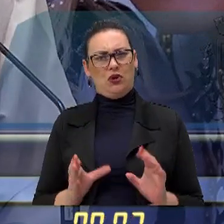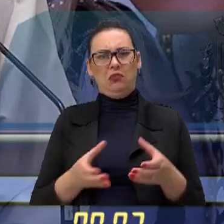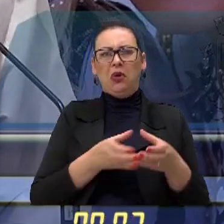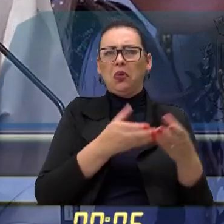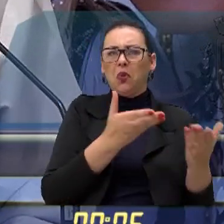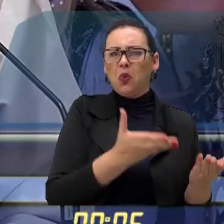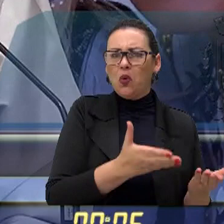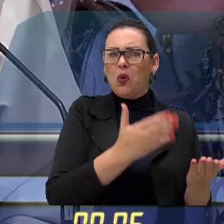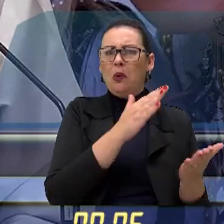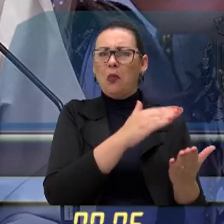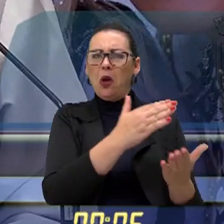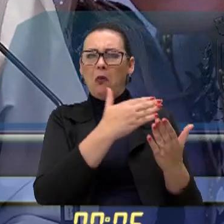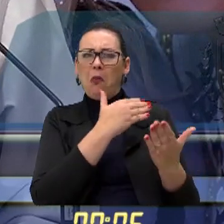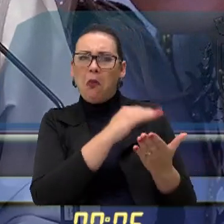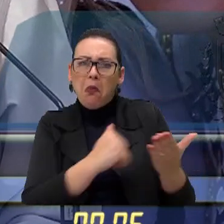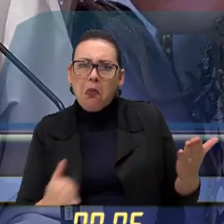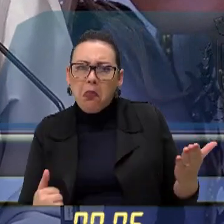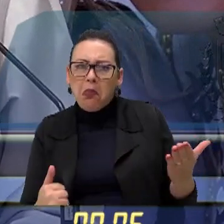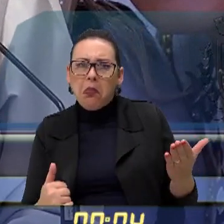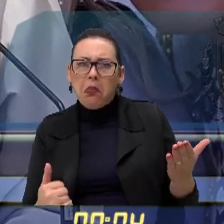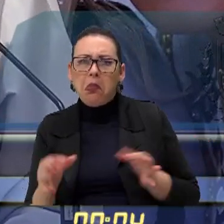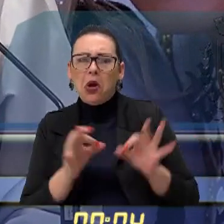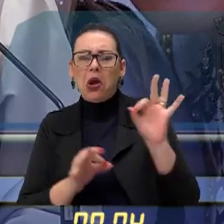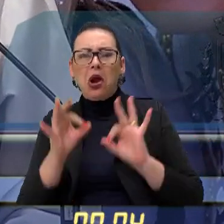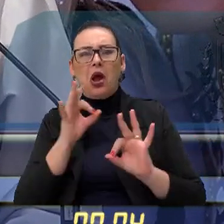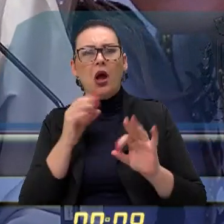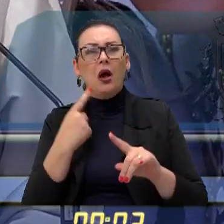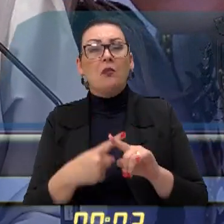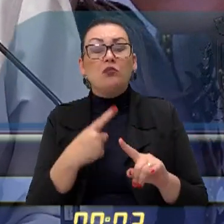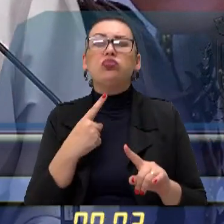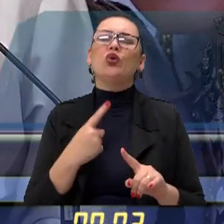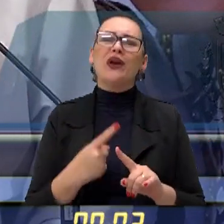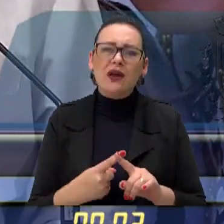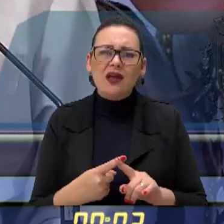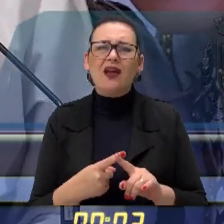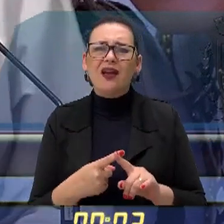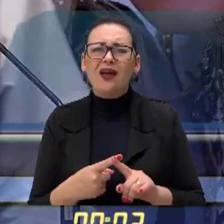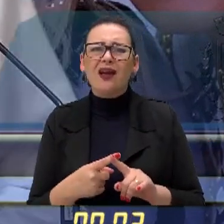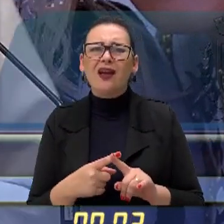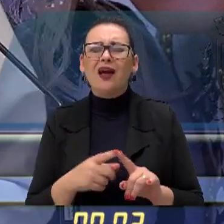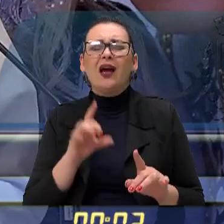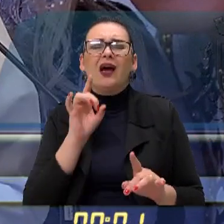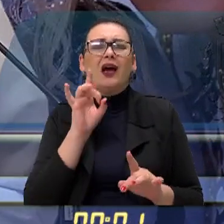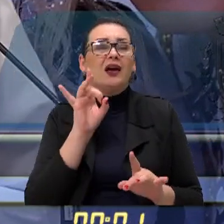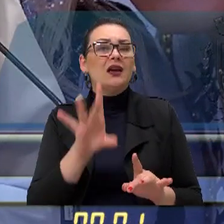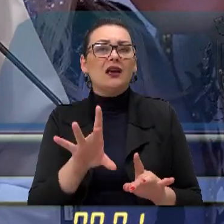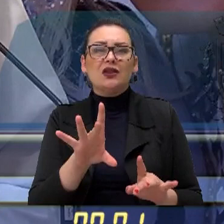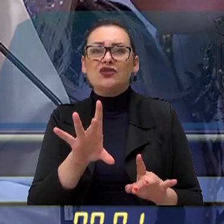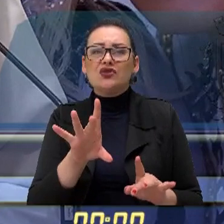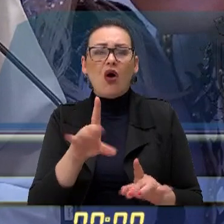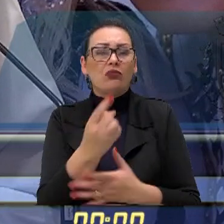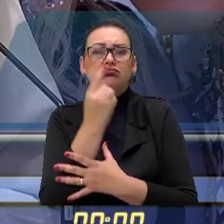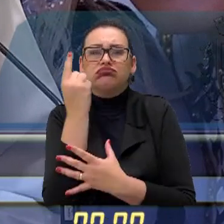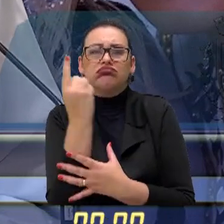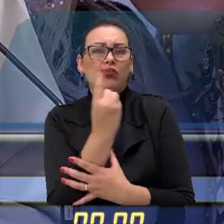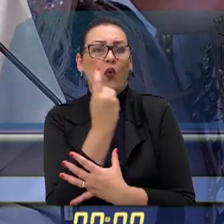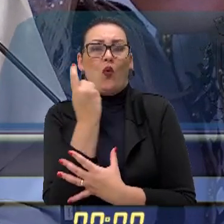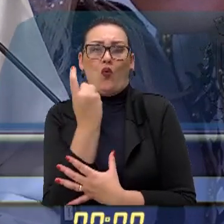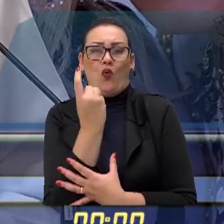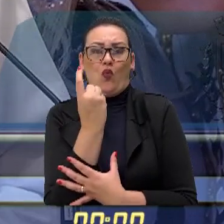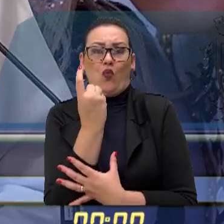entidade, pedindo a retirada. Porque a retirada do projeto cabe tão somente,